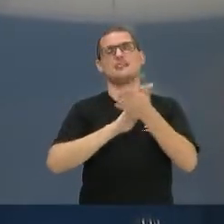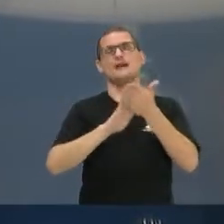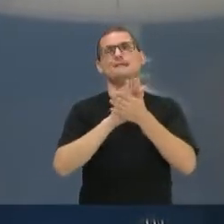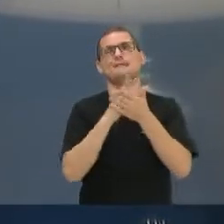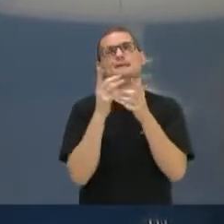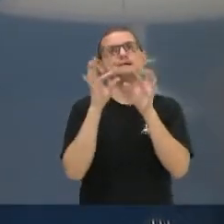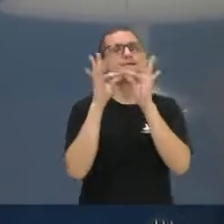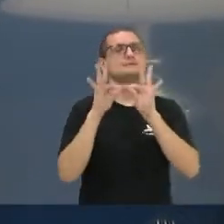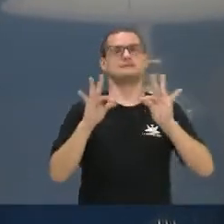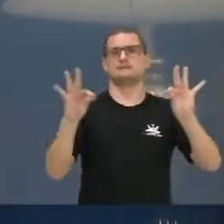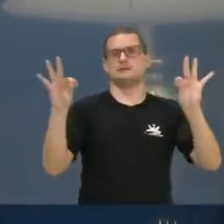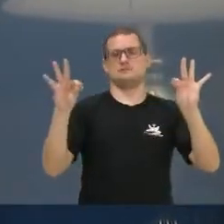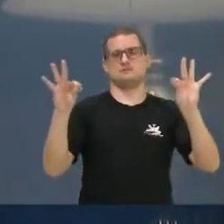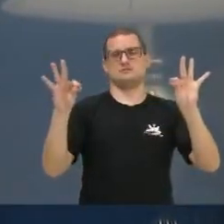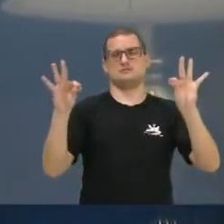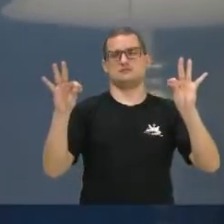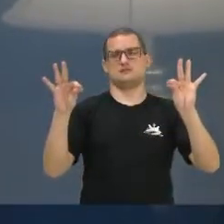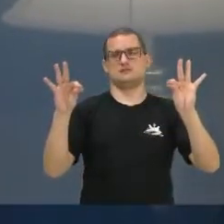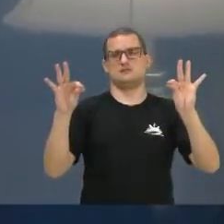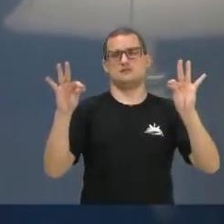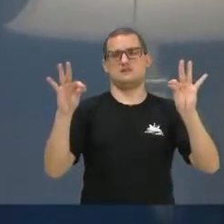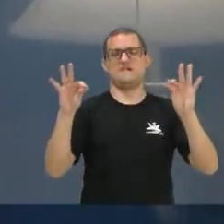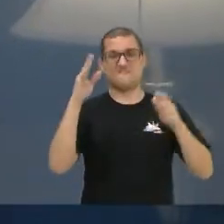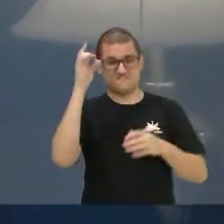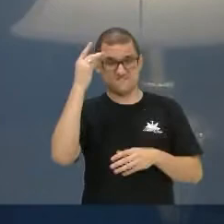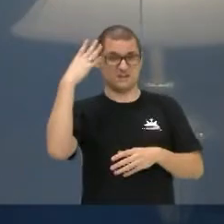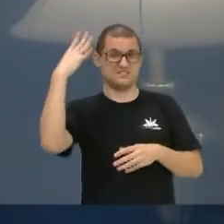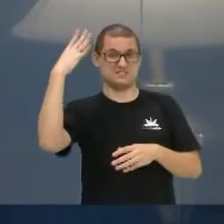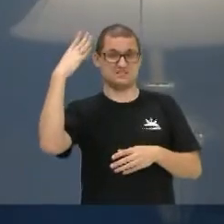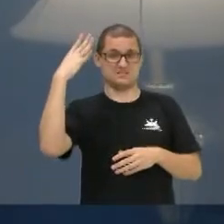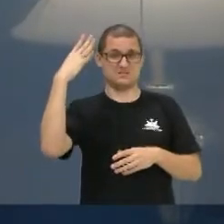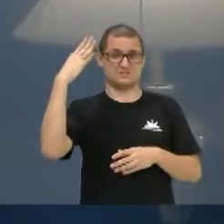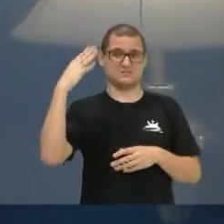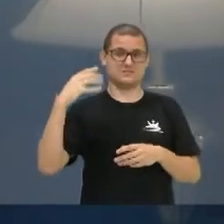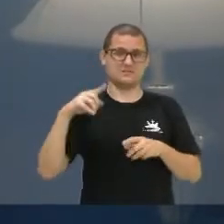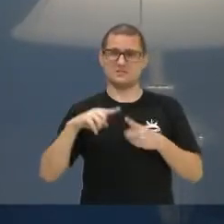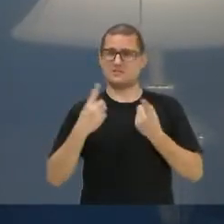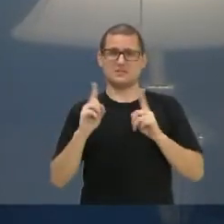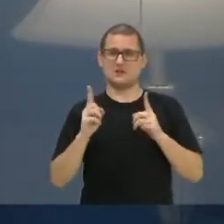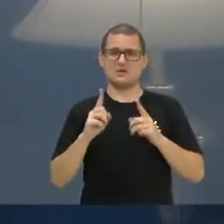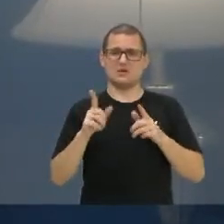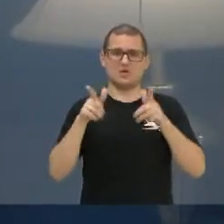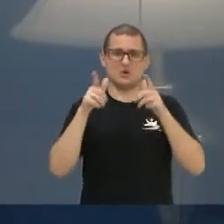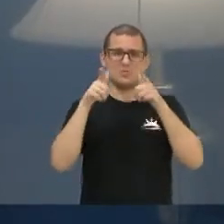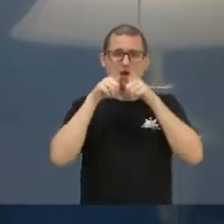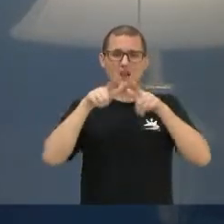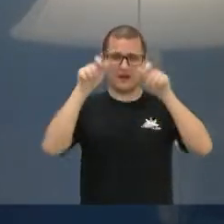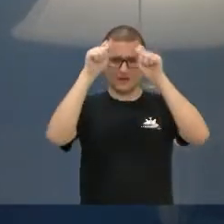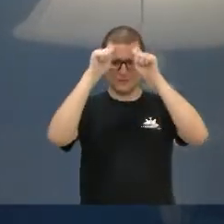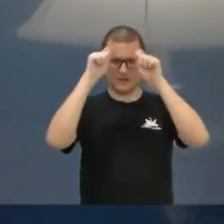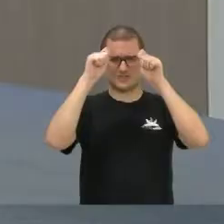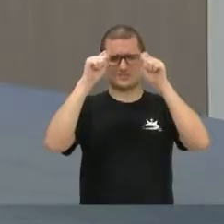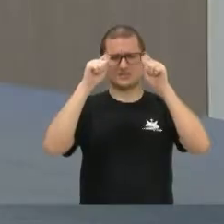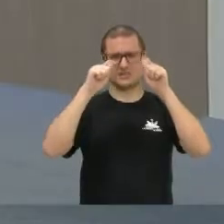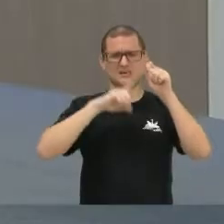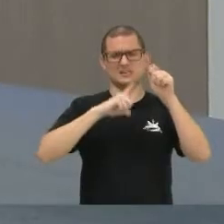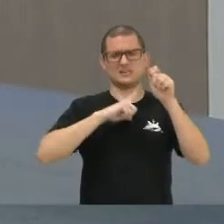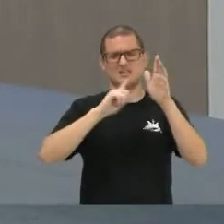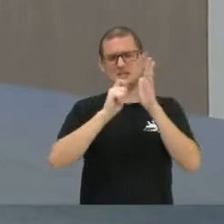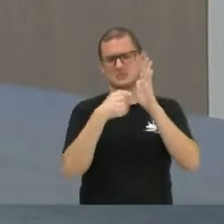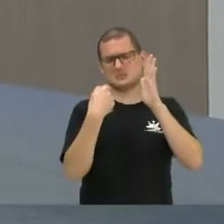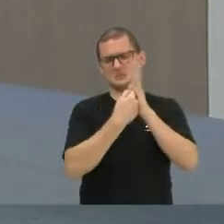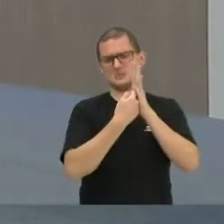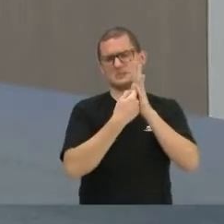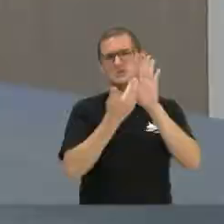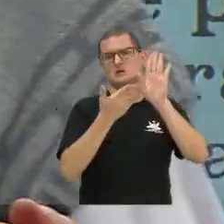uma espécie dia dou curas e do coração uma linguagem toda cheia de floreios